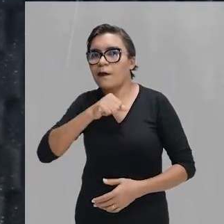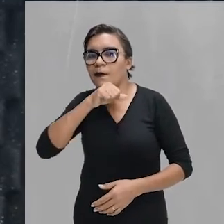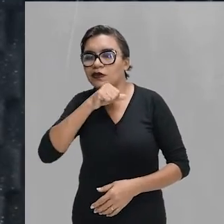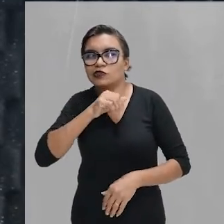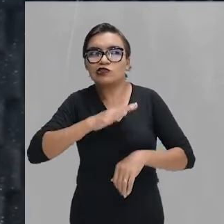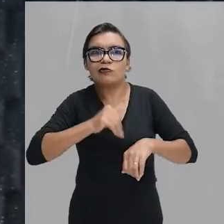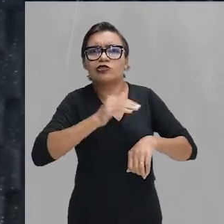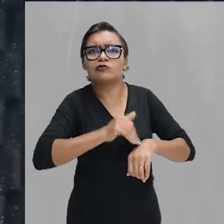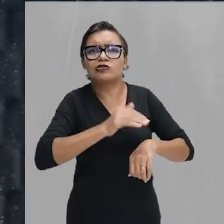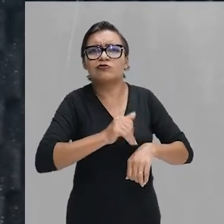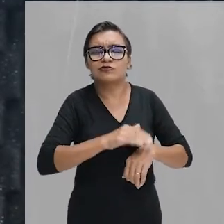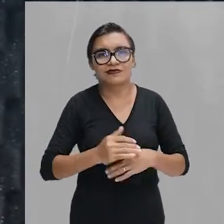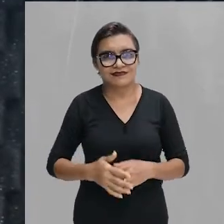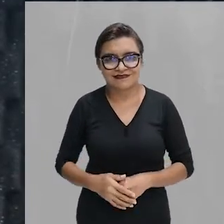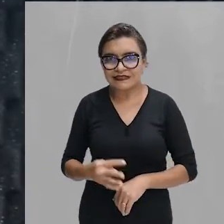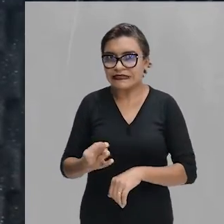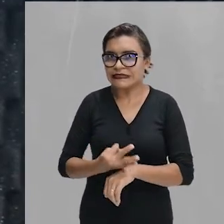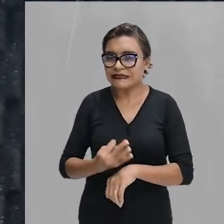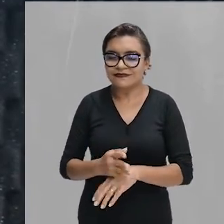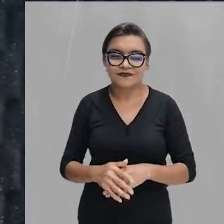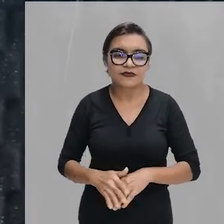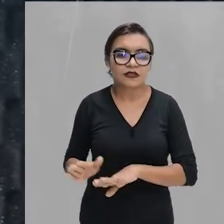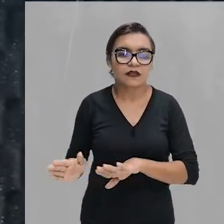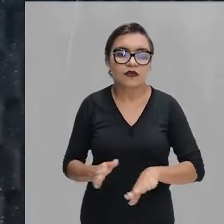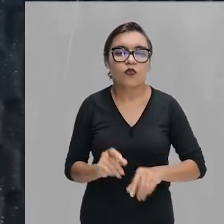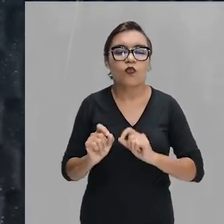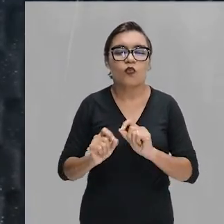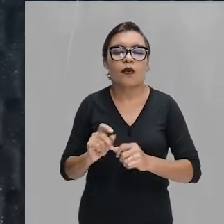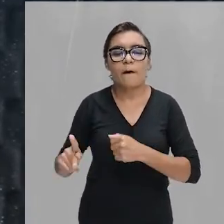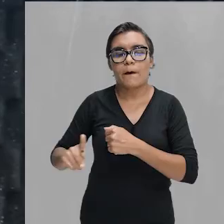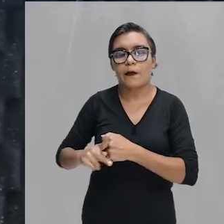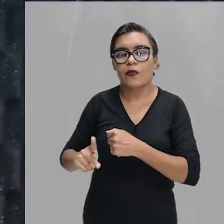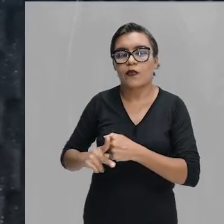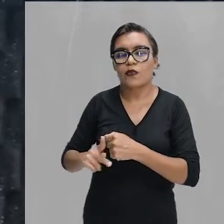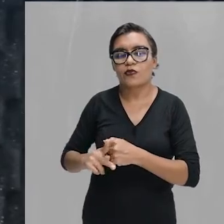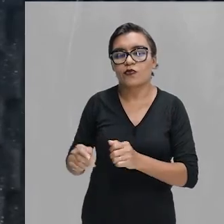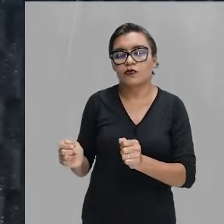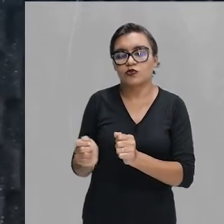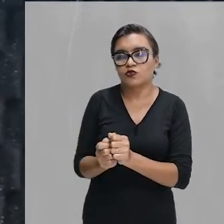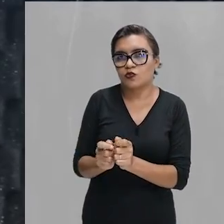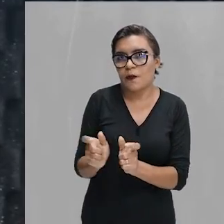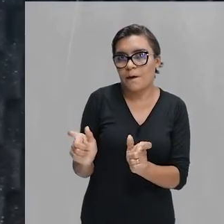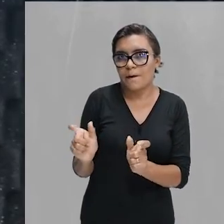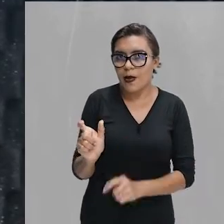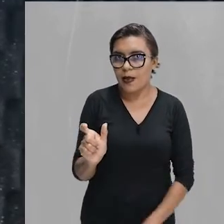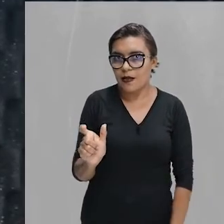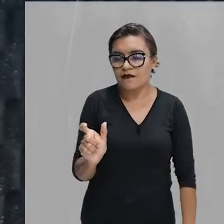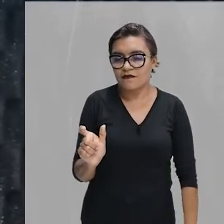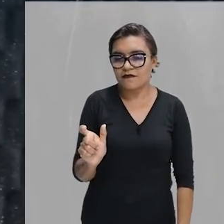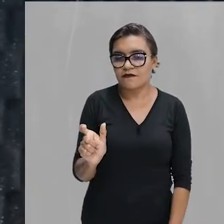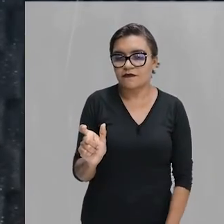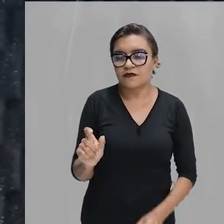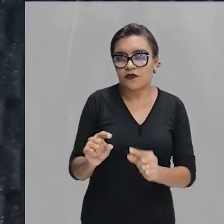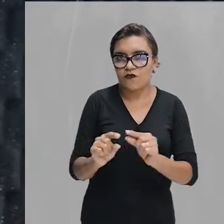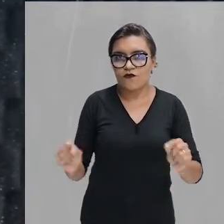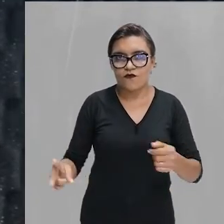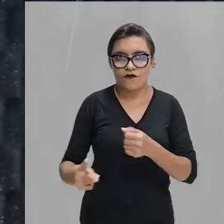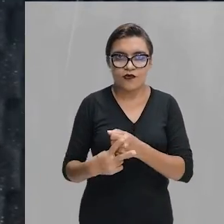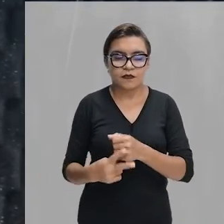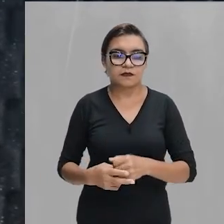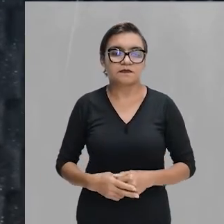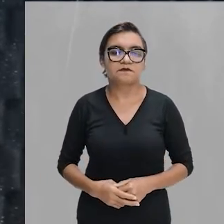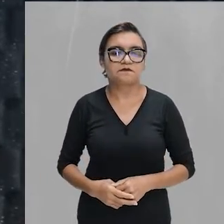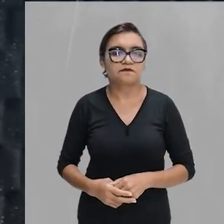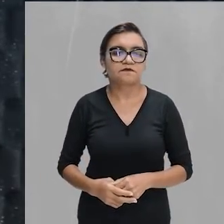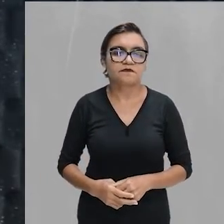observem que o pronome está aqui juntinho da palavra, tá bom? Do verbo. Vamos